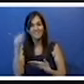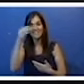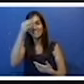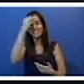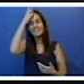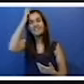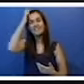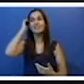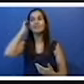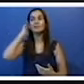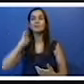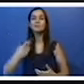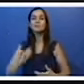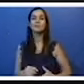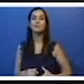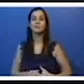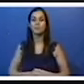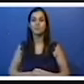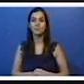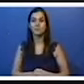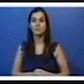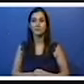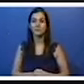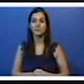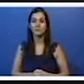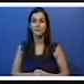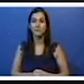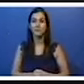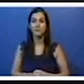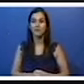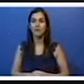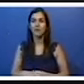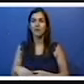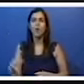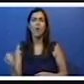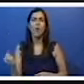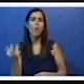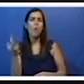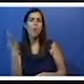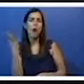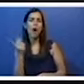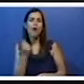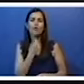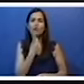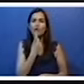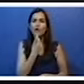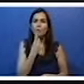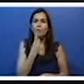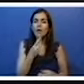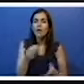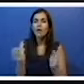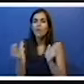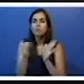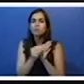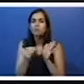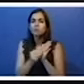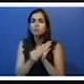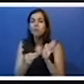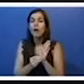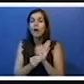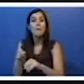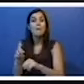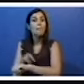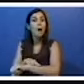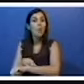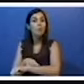certinho certo seguindo quantas barrinhas vermelhas formam a